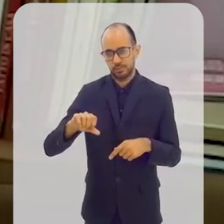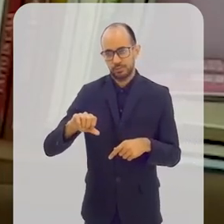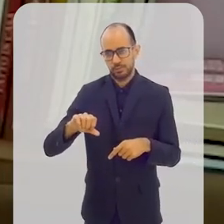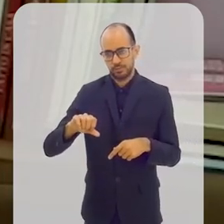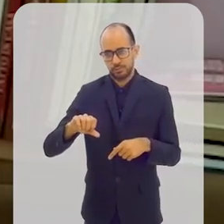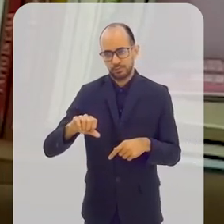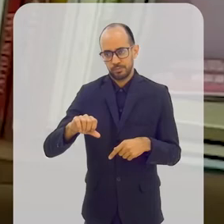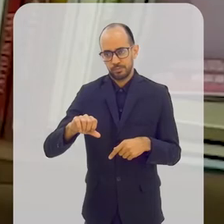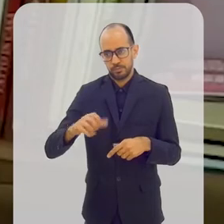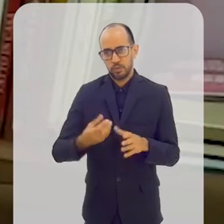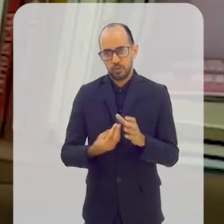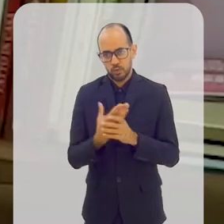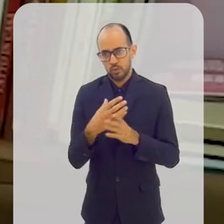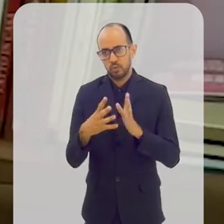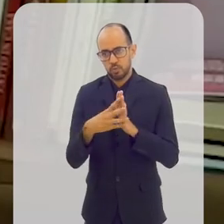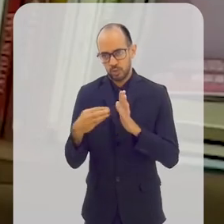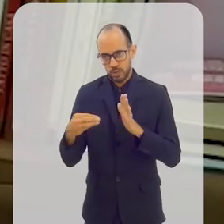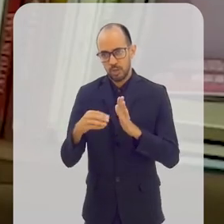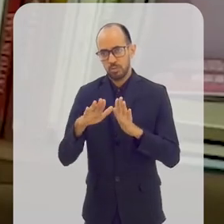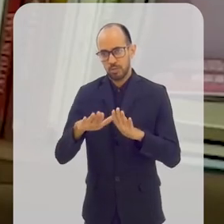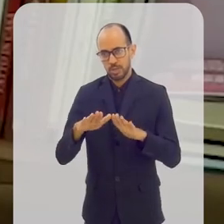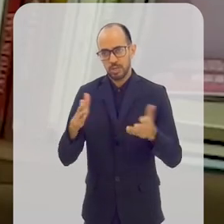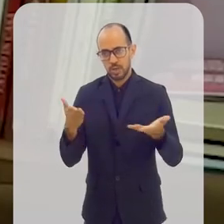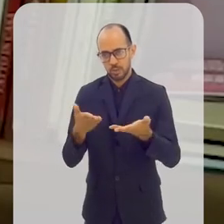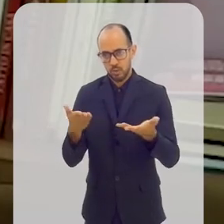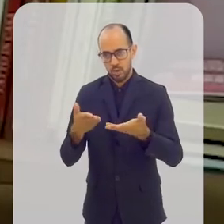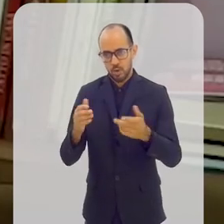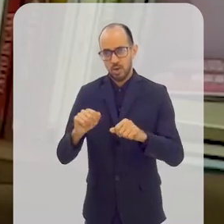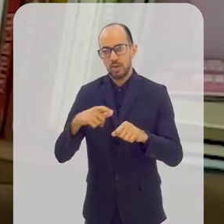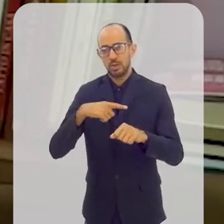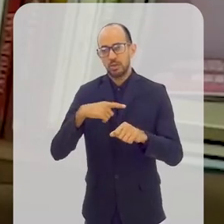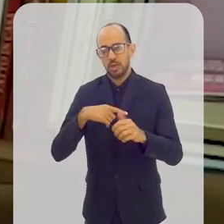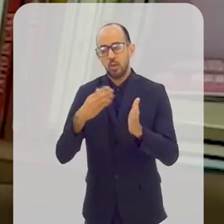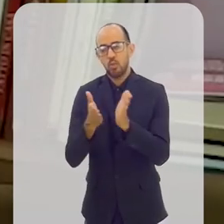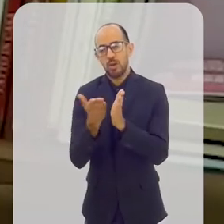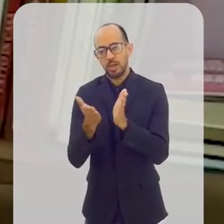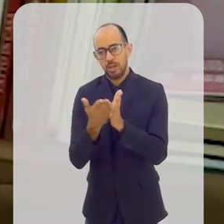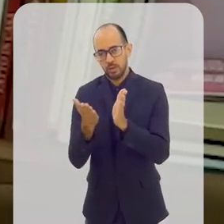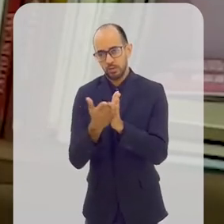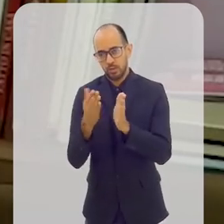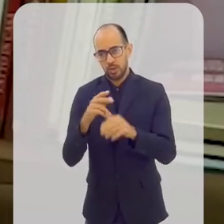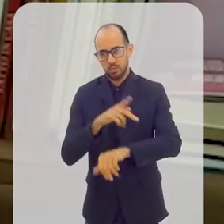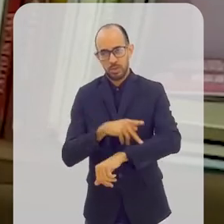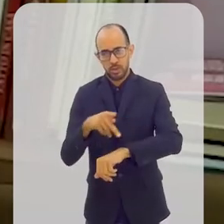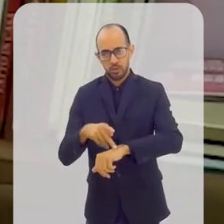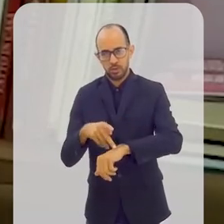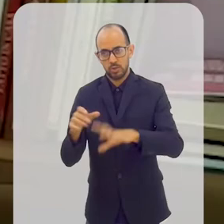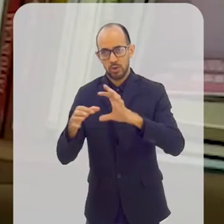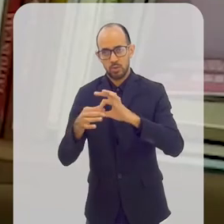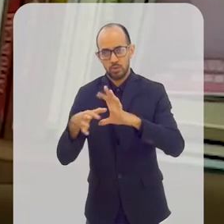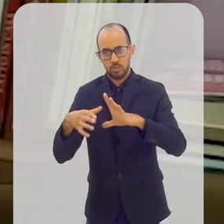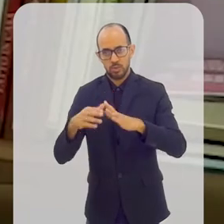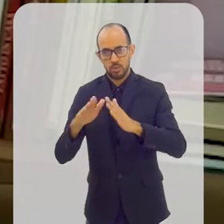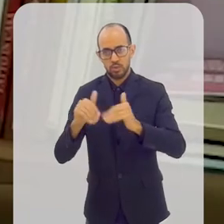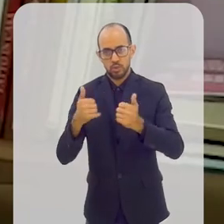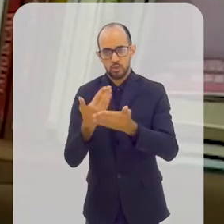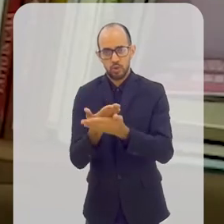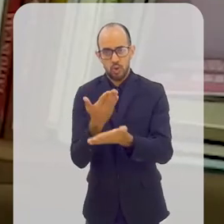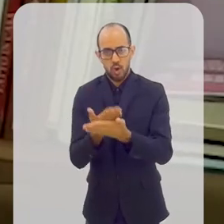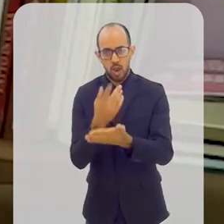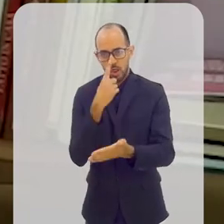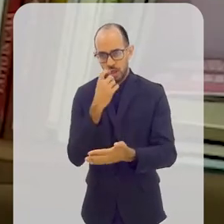e, aliás, agora está saindo um livro sobre isso, que é o Pedagogia da Autonomia e Escolas Lixo